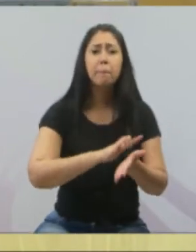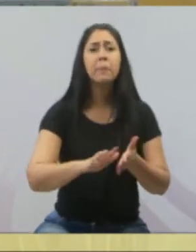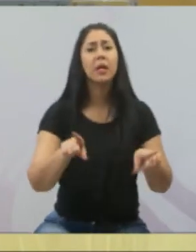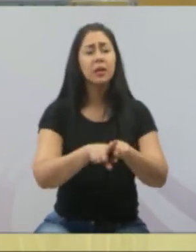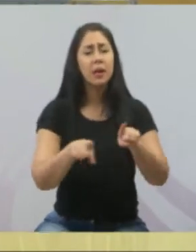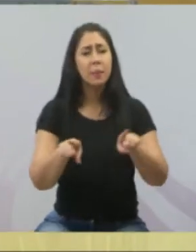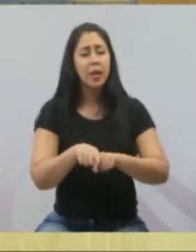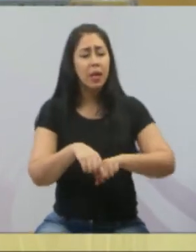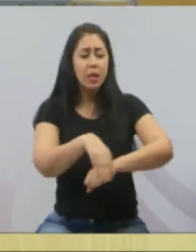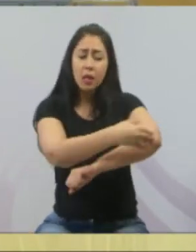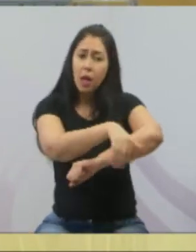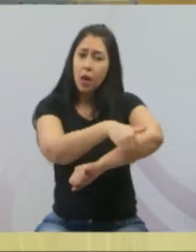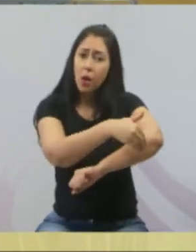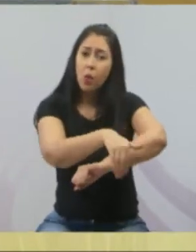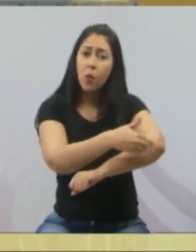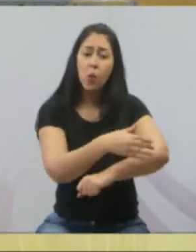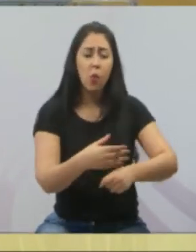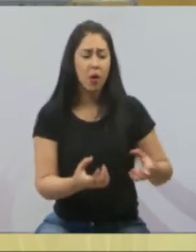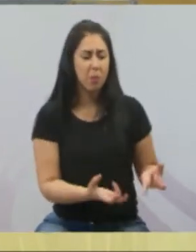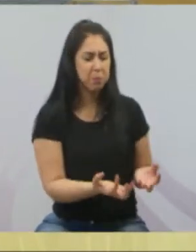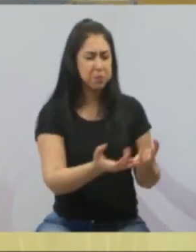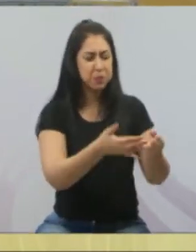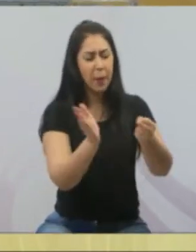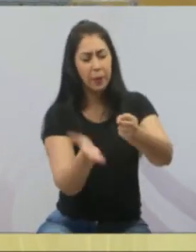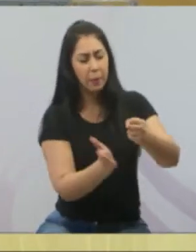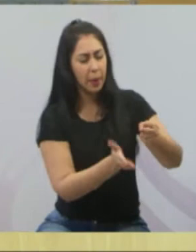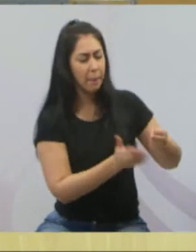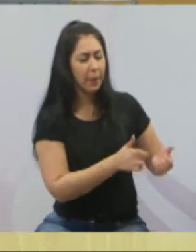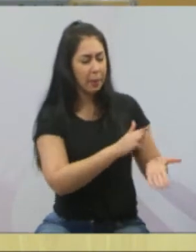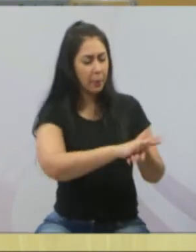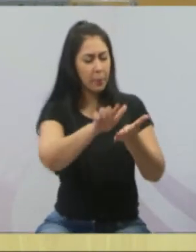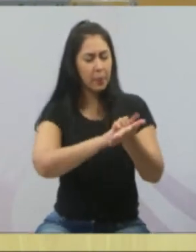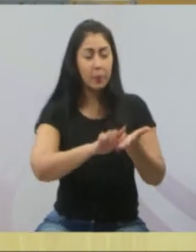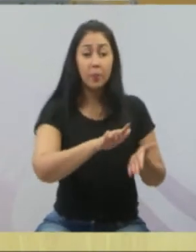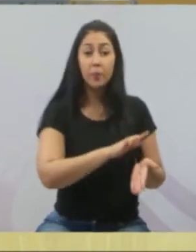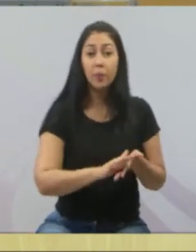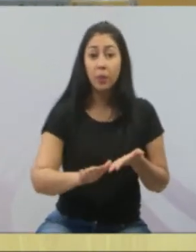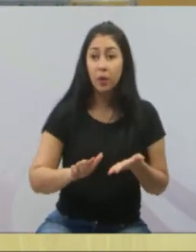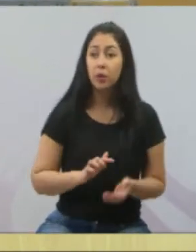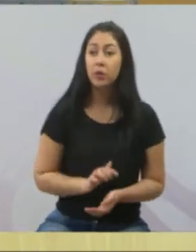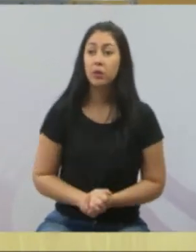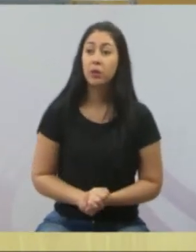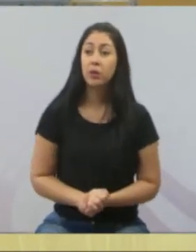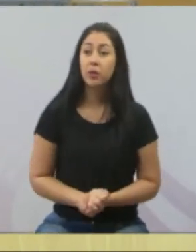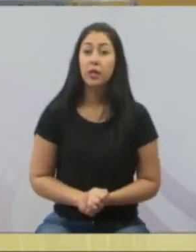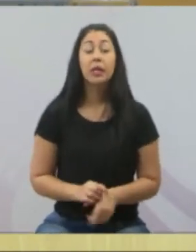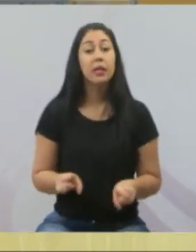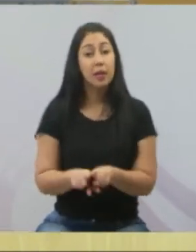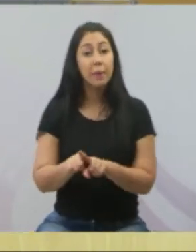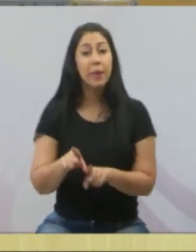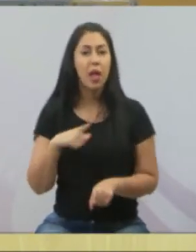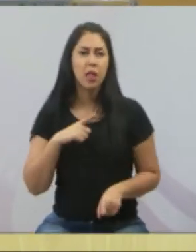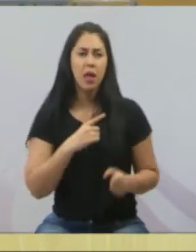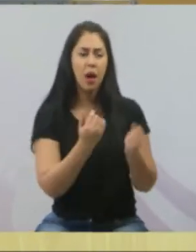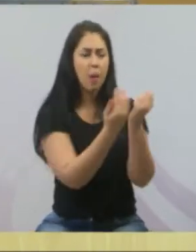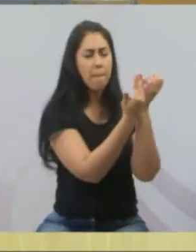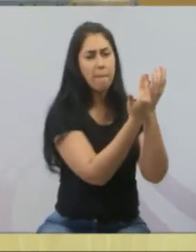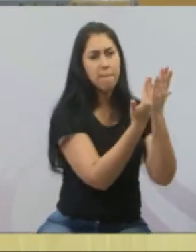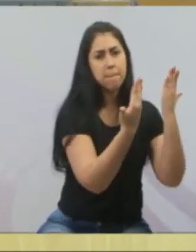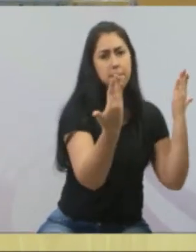registro em Jacareí. Visto que os serviços prestados para a sociedade jacariense são responsabilidade de pagamento e fiscalização da Prefeitura Municipal de